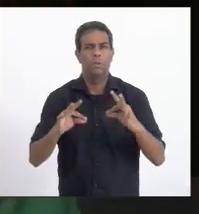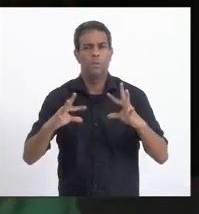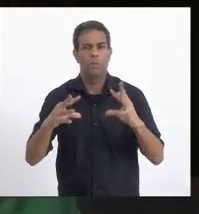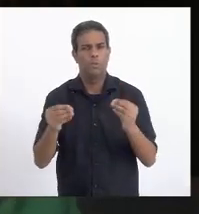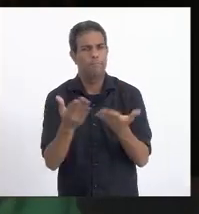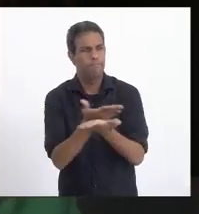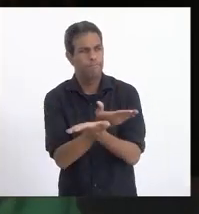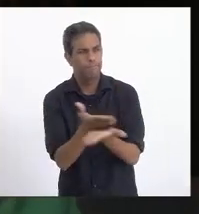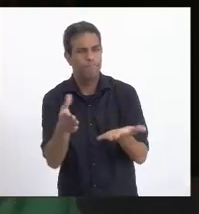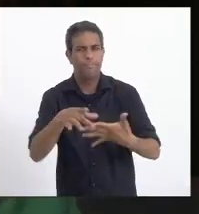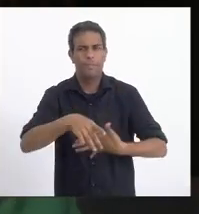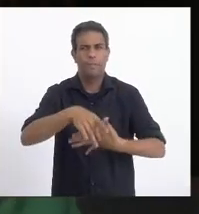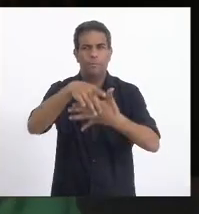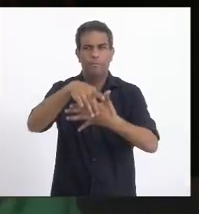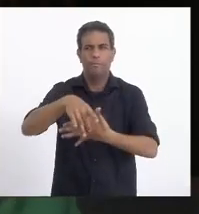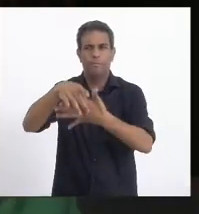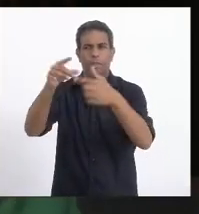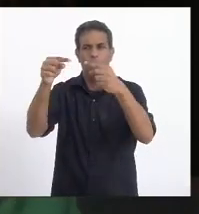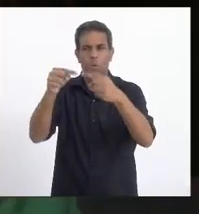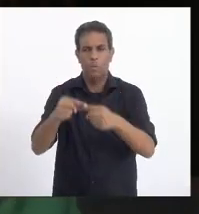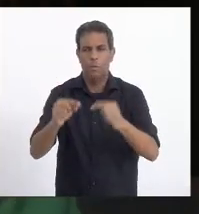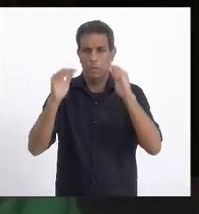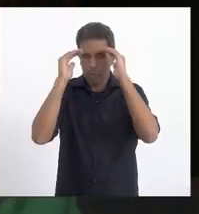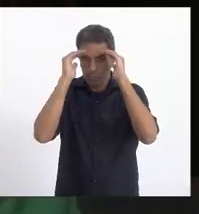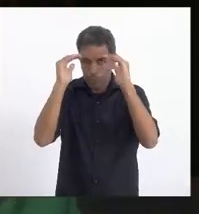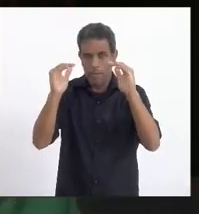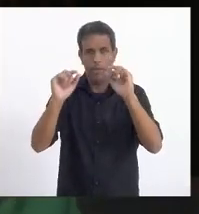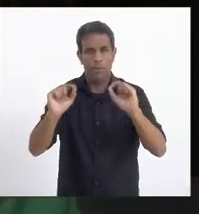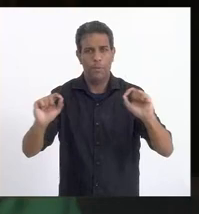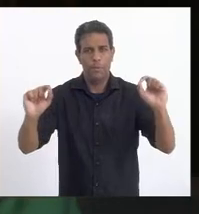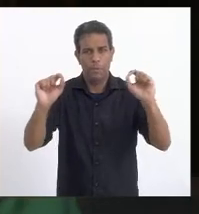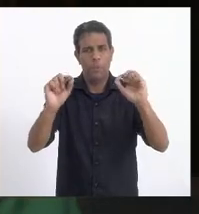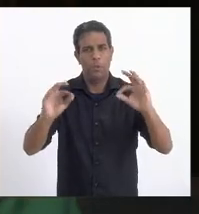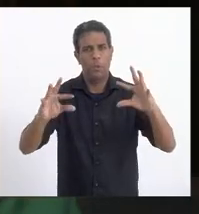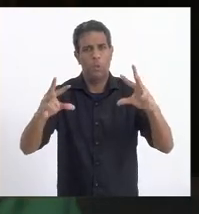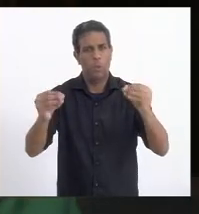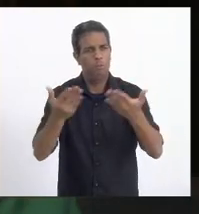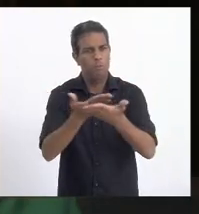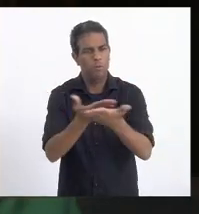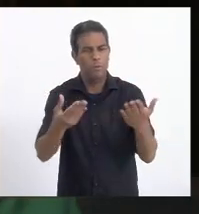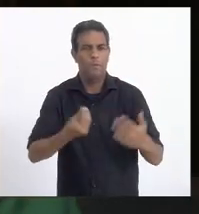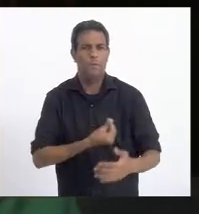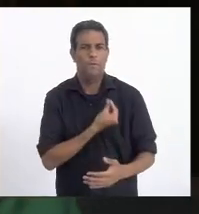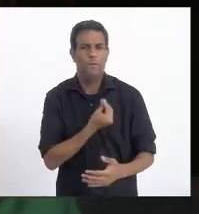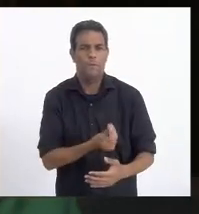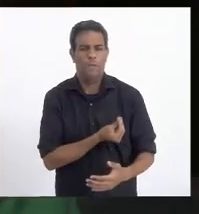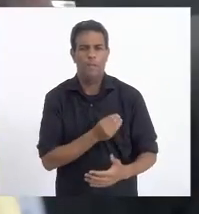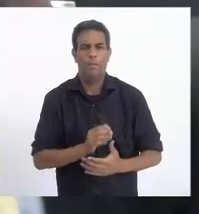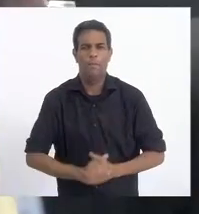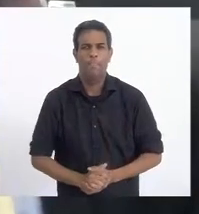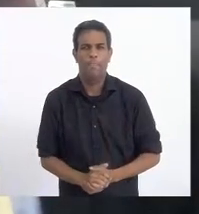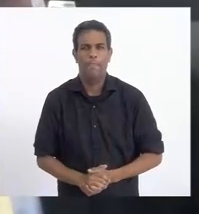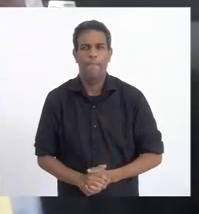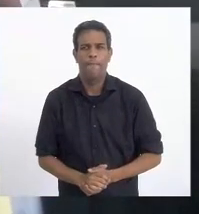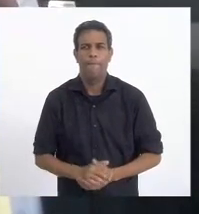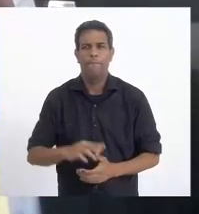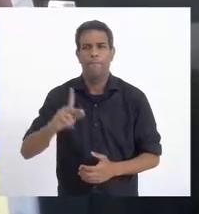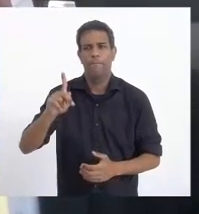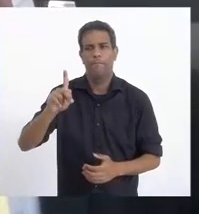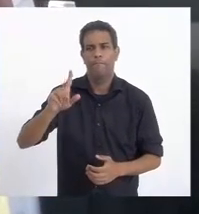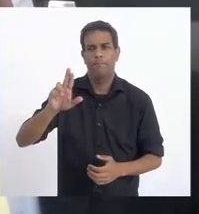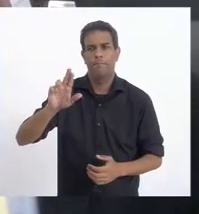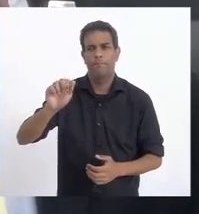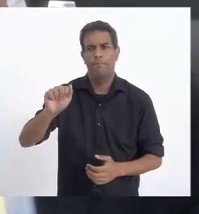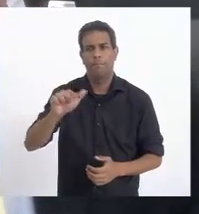todos representantes aqui na trás das praças no meu carinho meu respeito a todos os demais que estão presentes aos praças